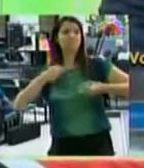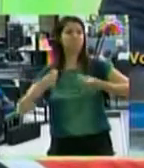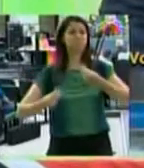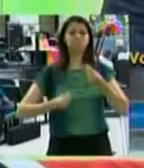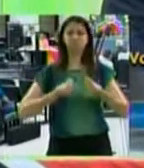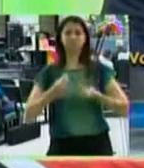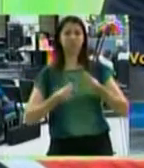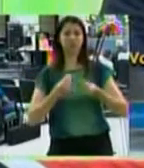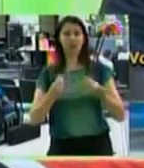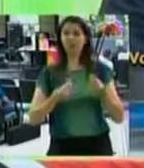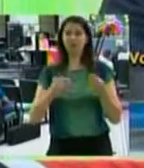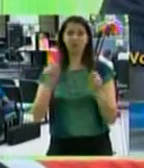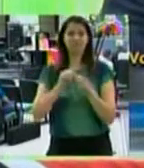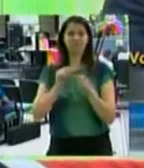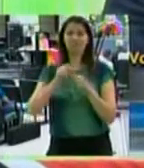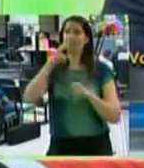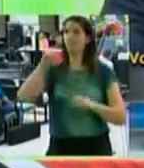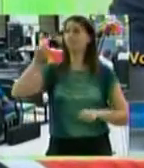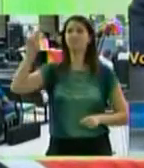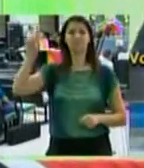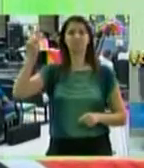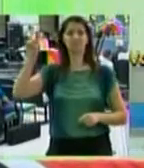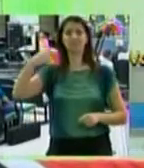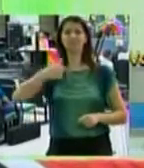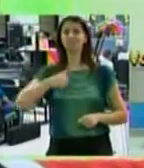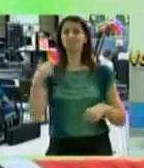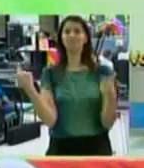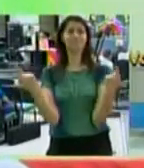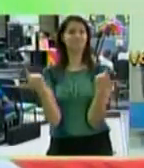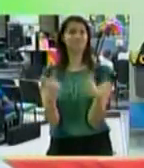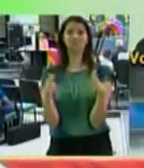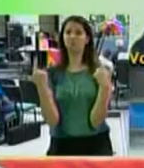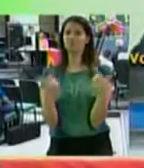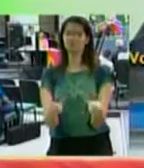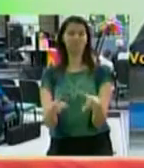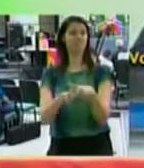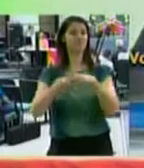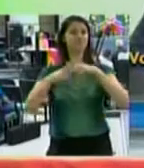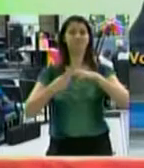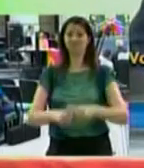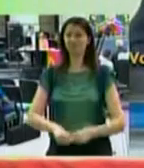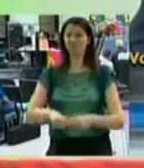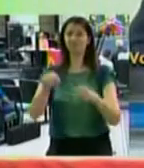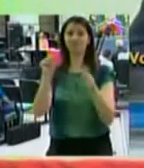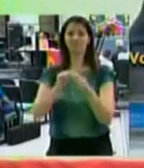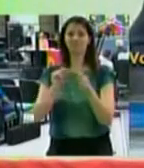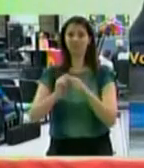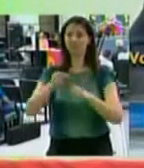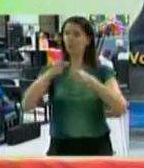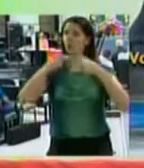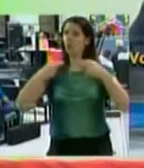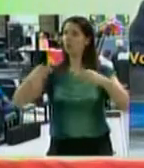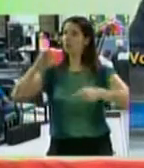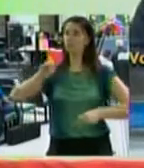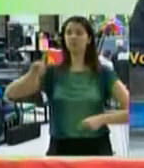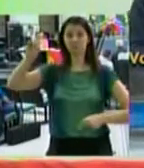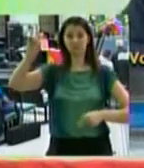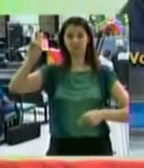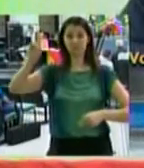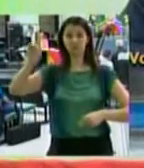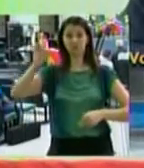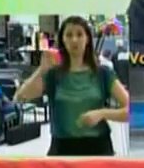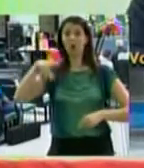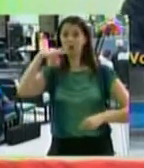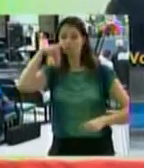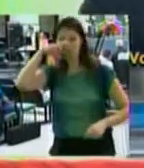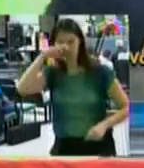fazer para Deus. Eu não tenho ferramentas para fazer algo para Deus. Isso é para os que são fortes, que